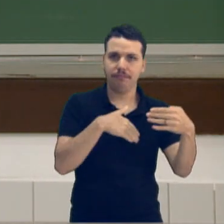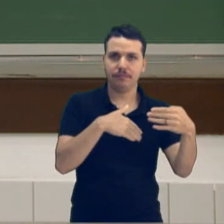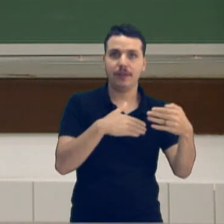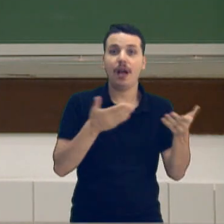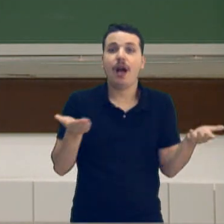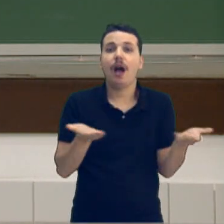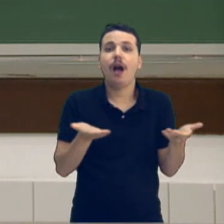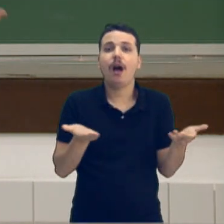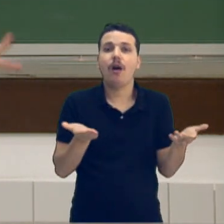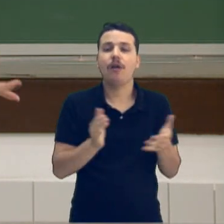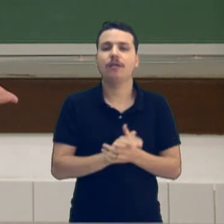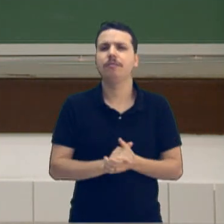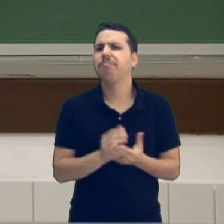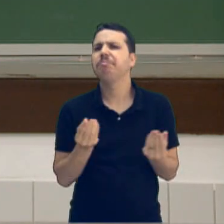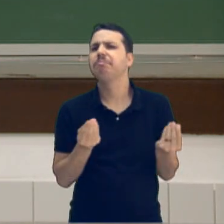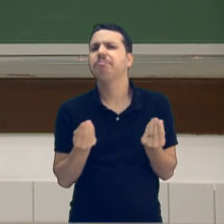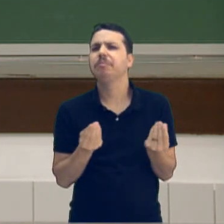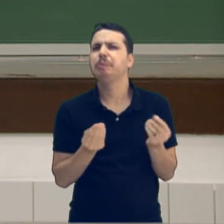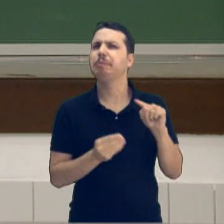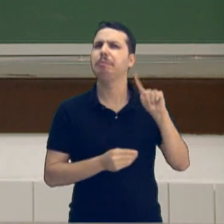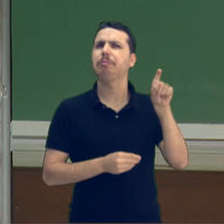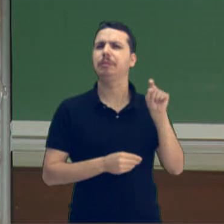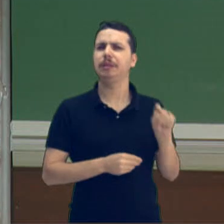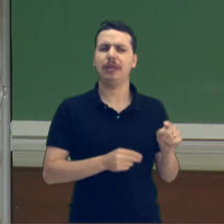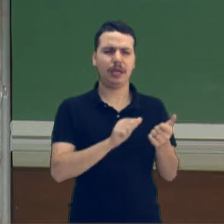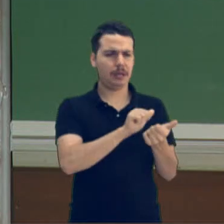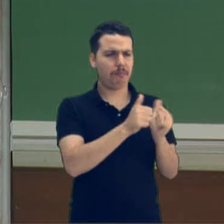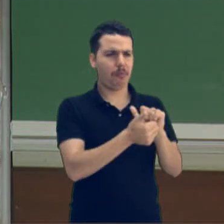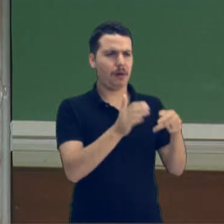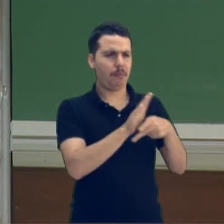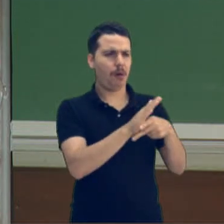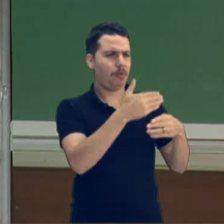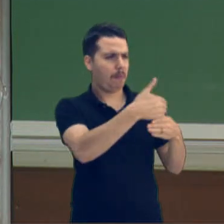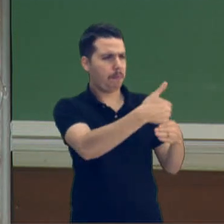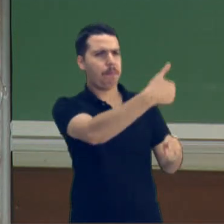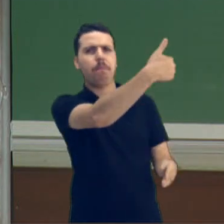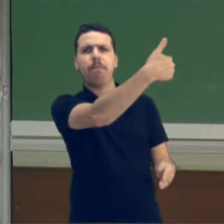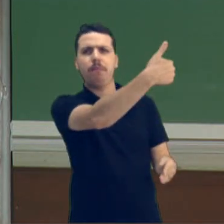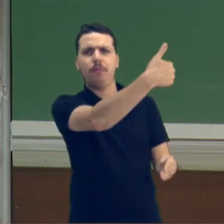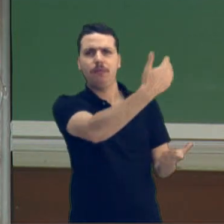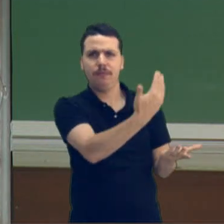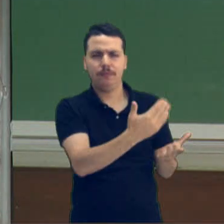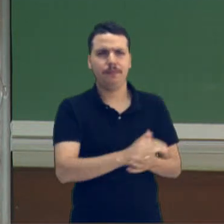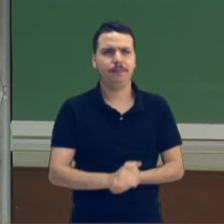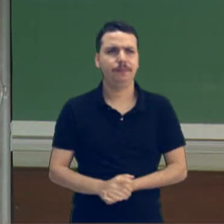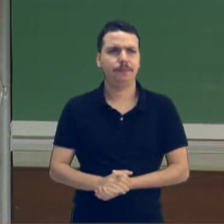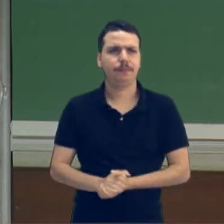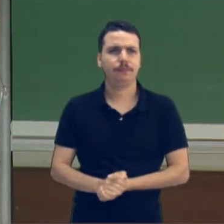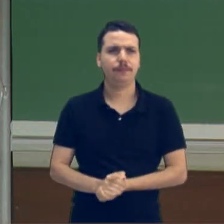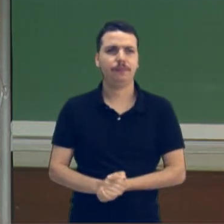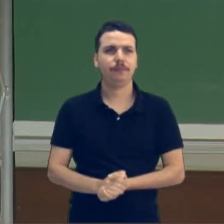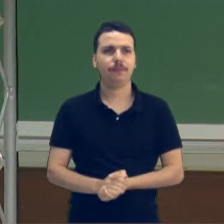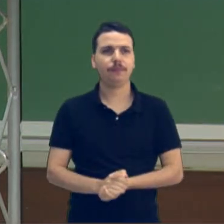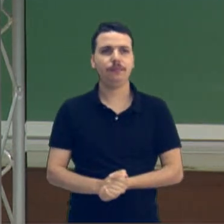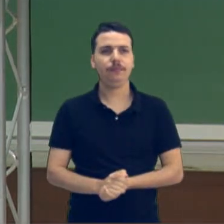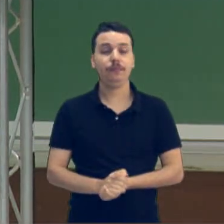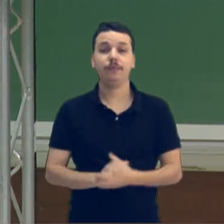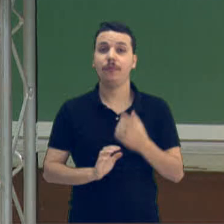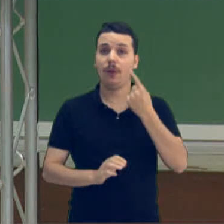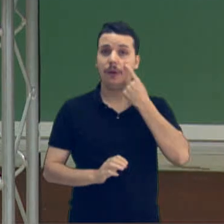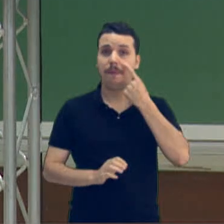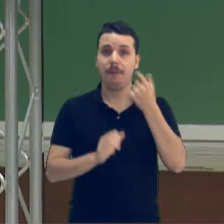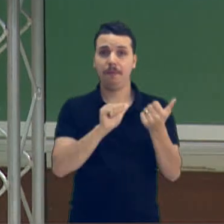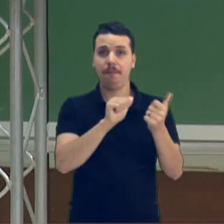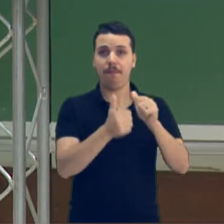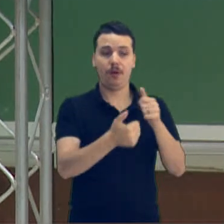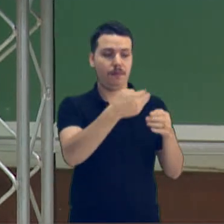e agora, que será esses esportes de parede? Vamos lá! Então, pessoal, os esportes